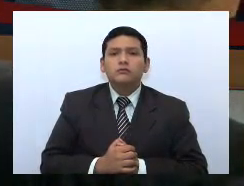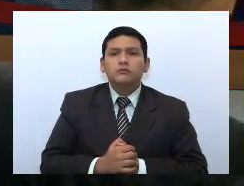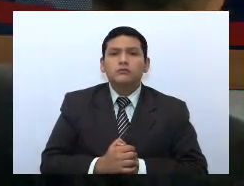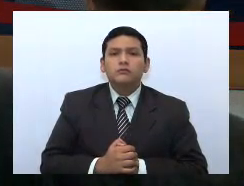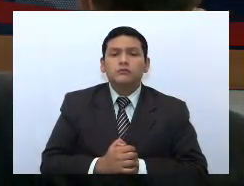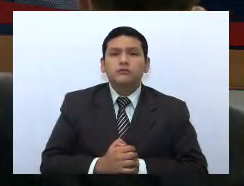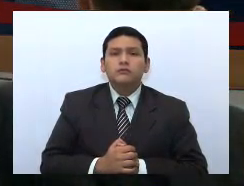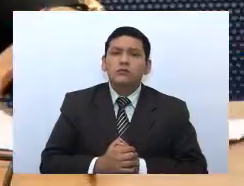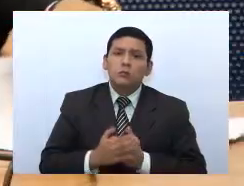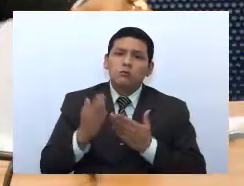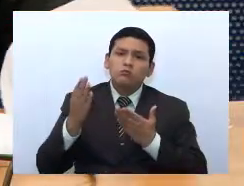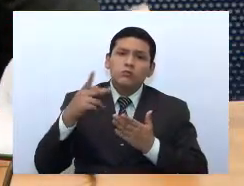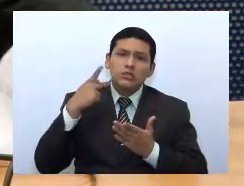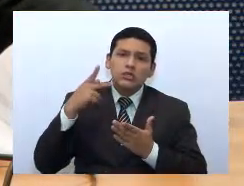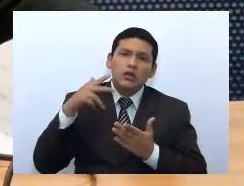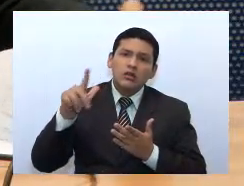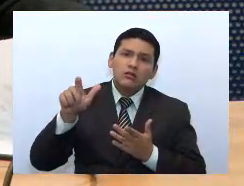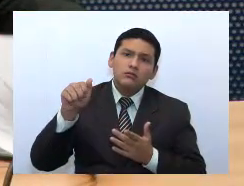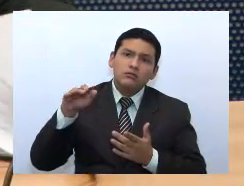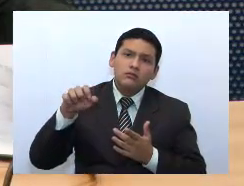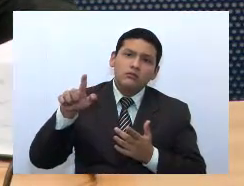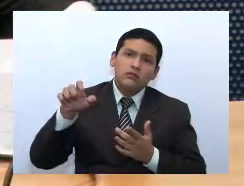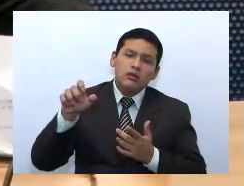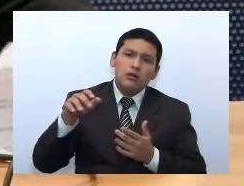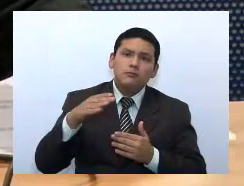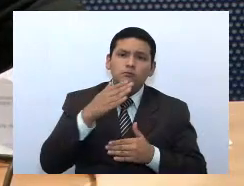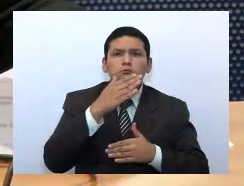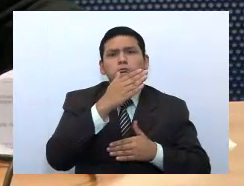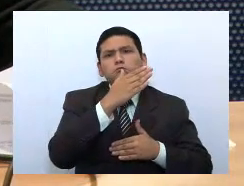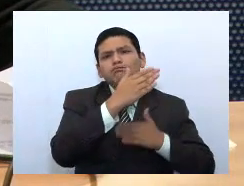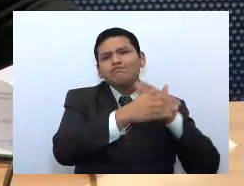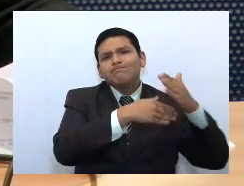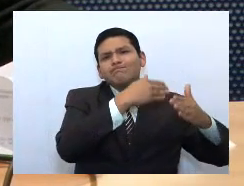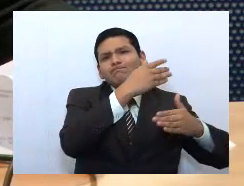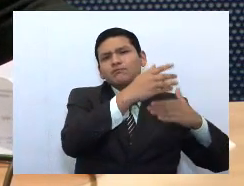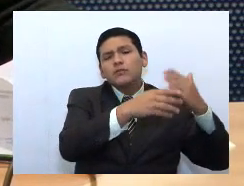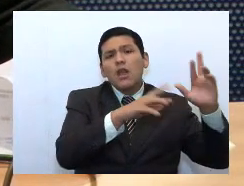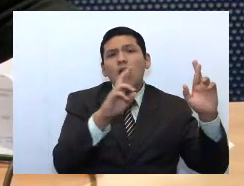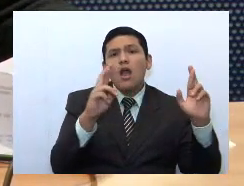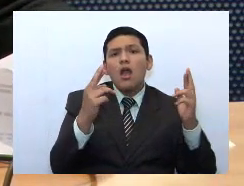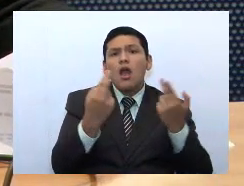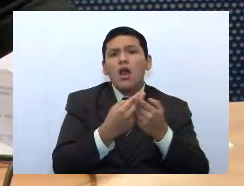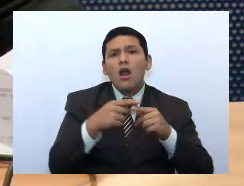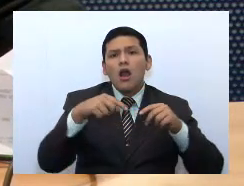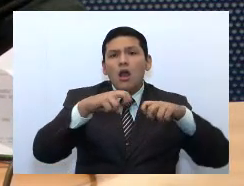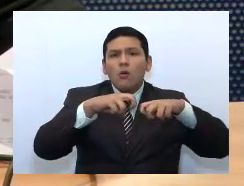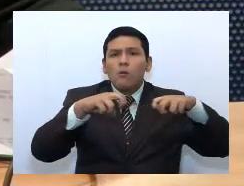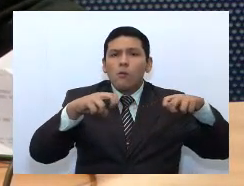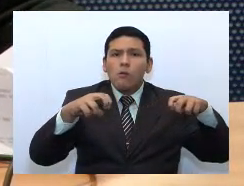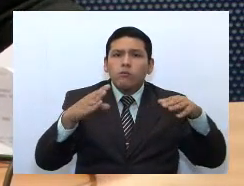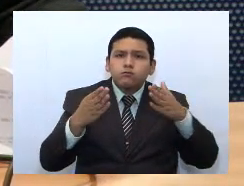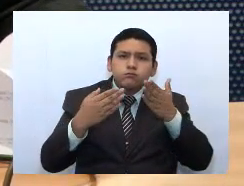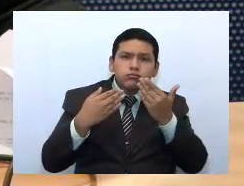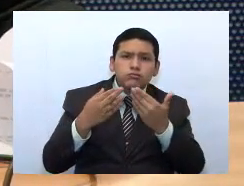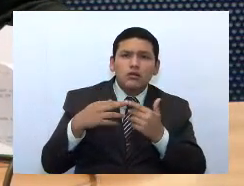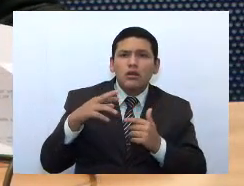Senhor Lamé, isso vai ser tratado na reunião do dia 20/6, na quinta-feira após a